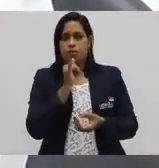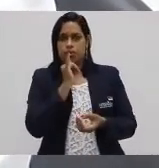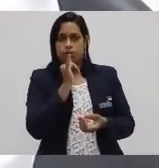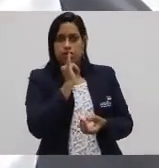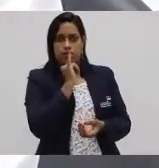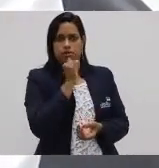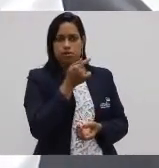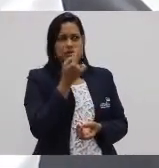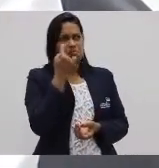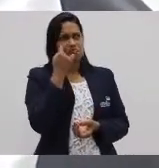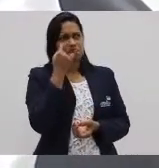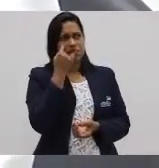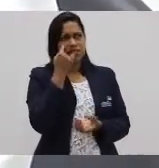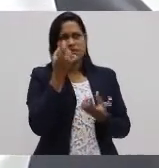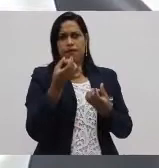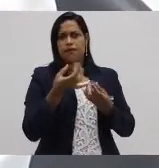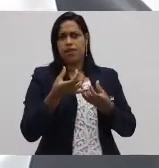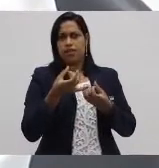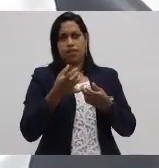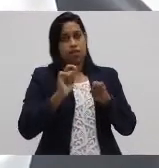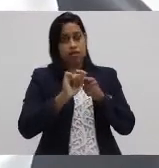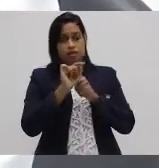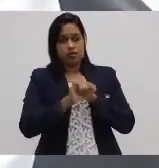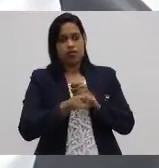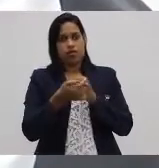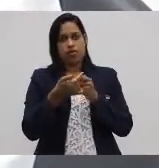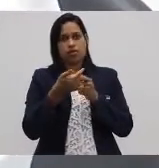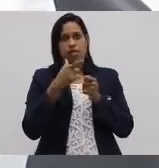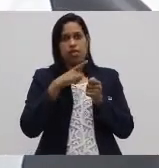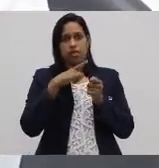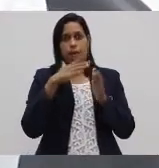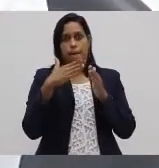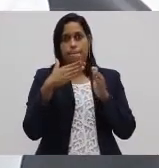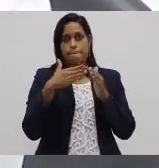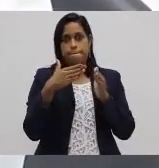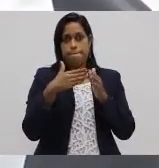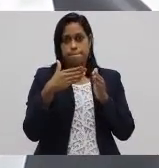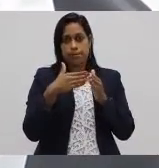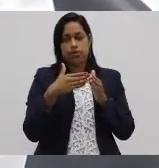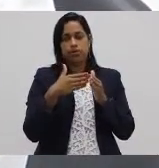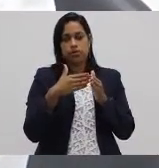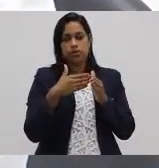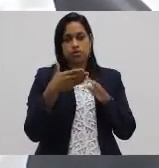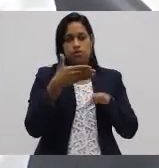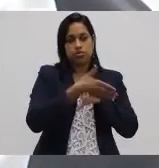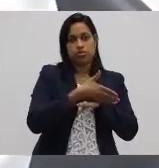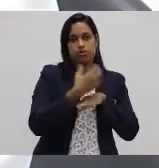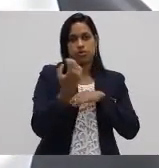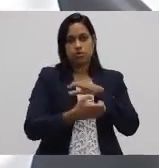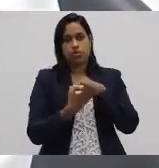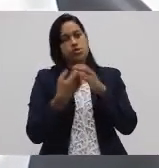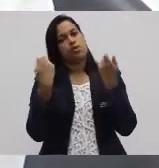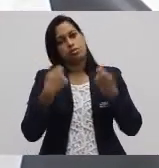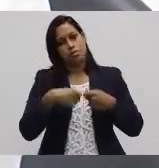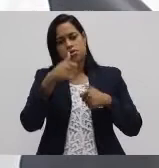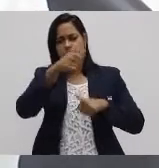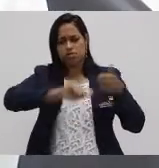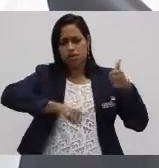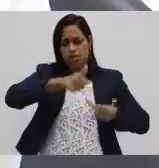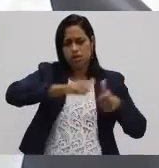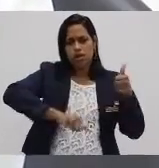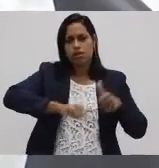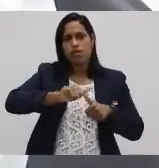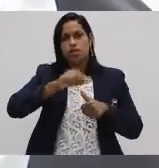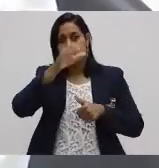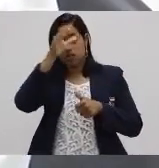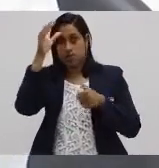imagina um setor de vendas, efetua vendas e tem um pedido em mãos que entra na empresa. Esse pedido tem que ser realizado, os clientes têm que